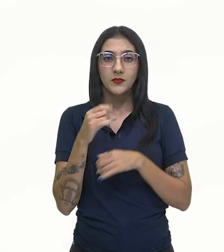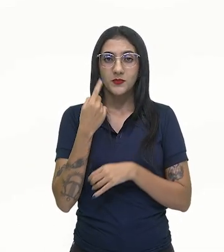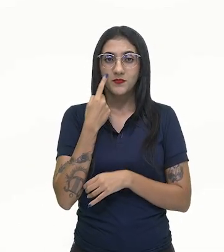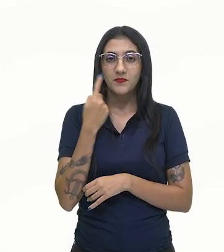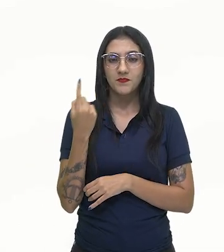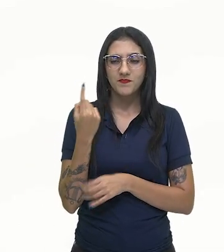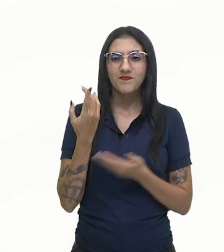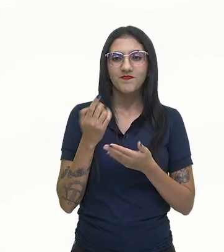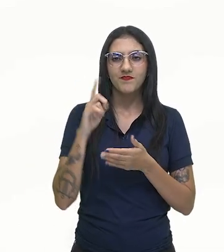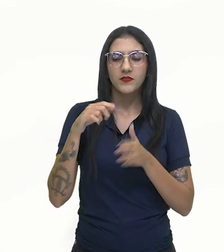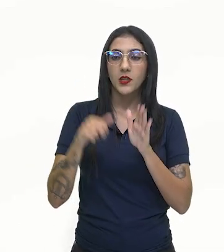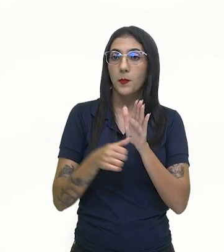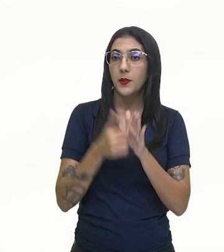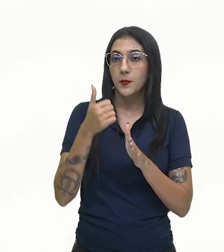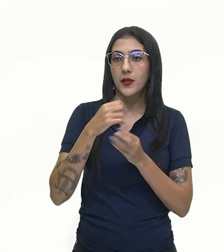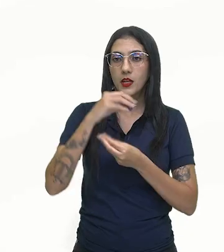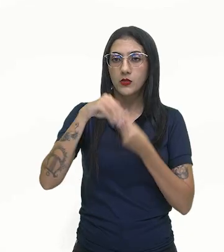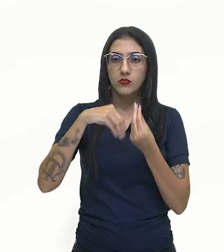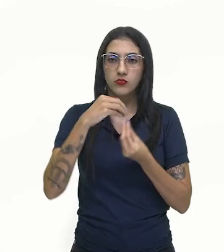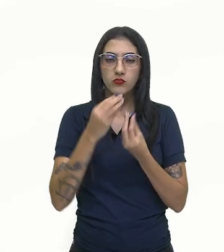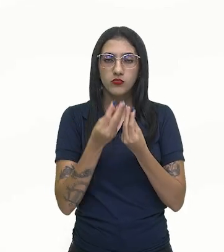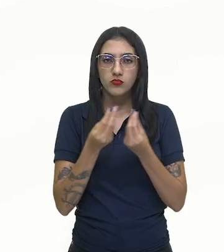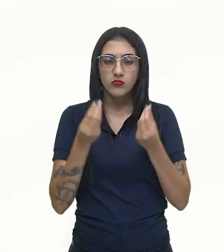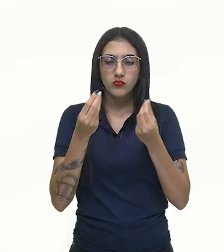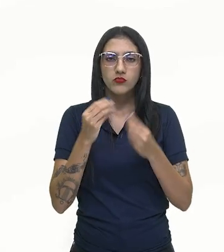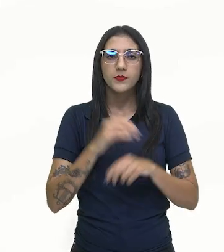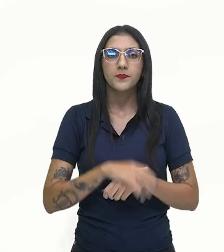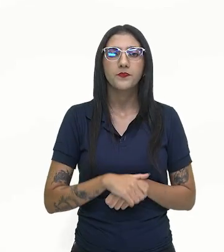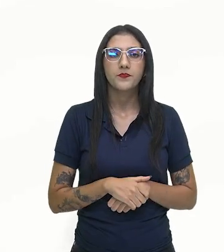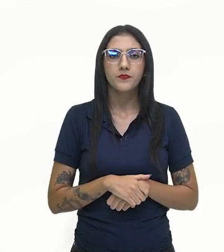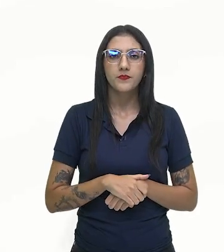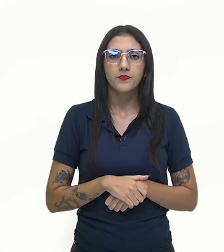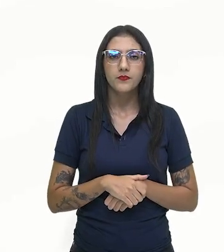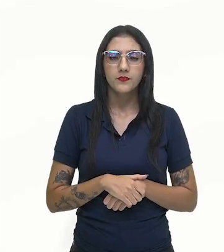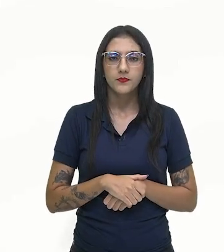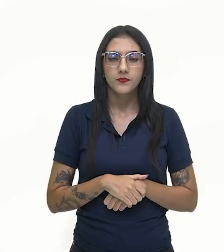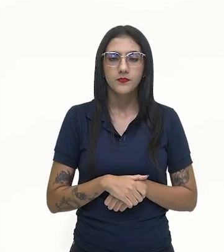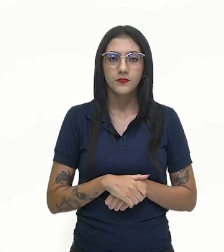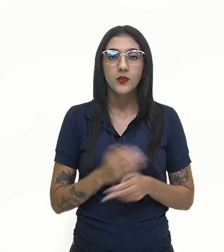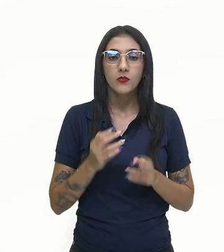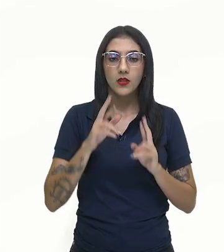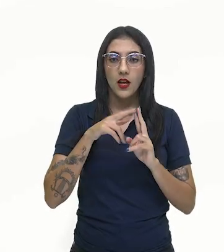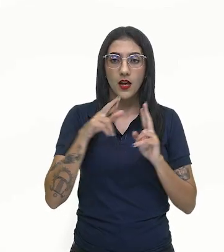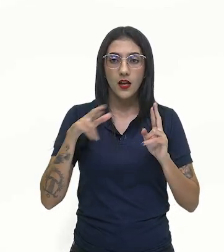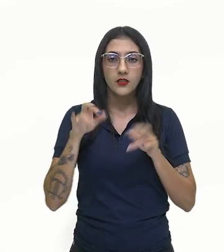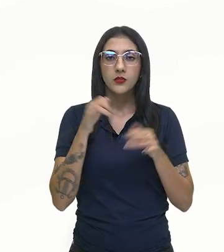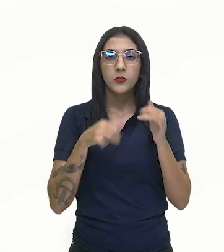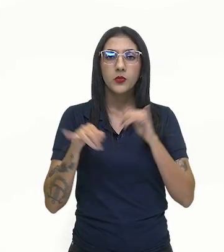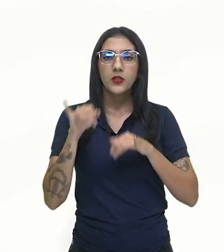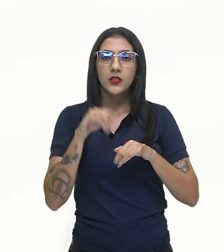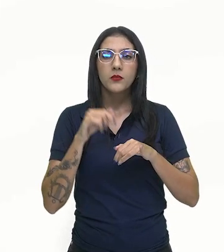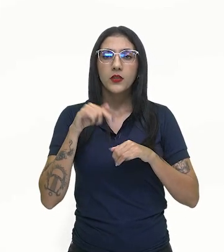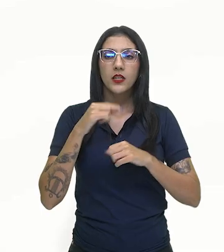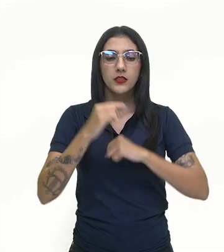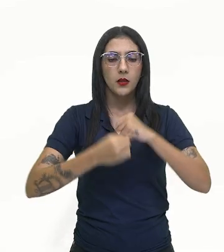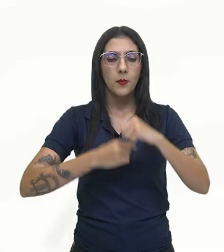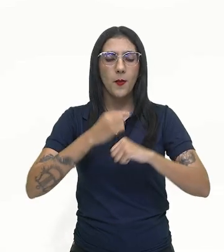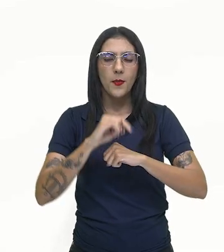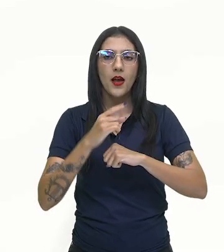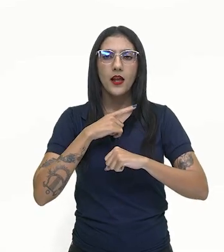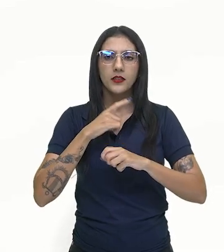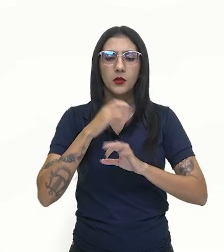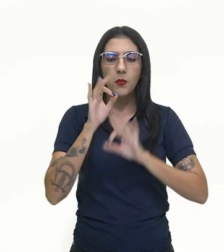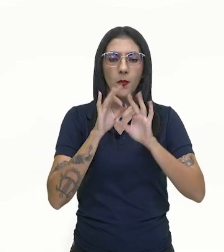as primeiras ideias de substância química. E na reação química, os átomos são